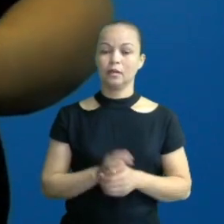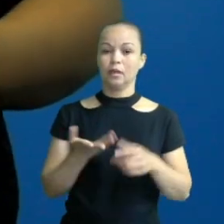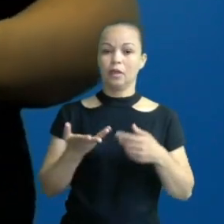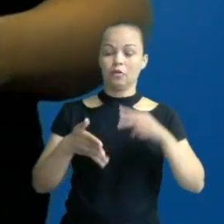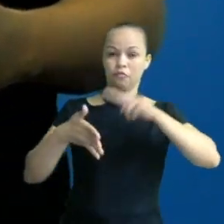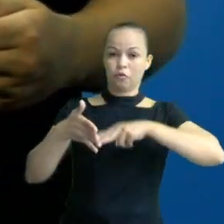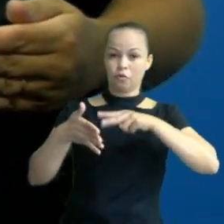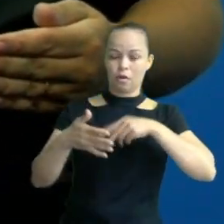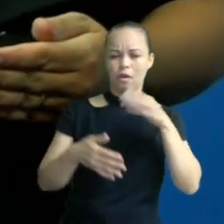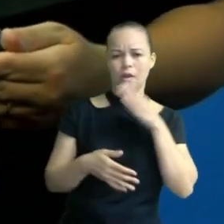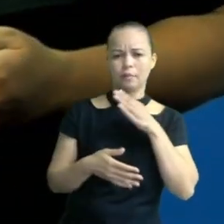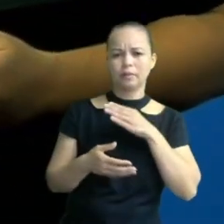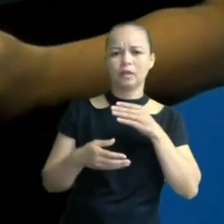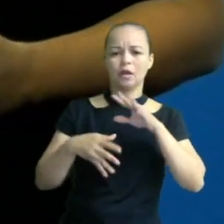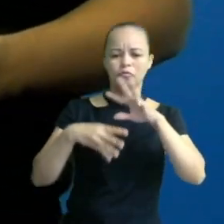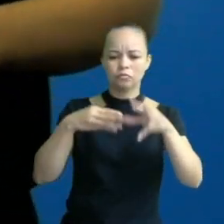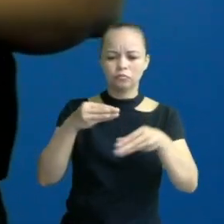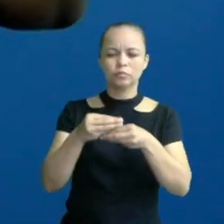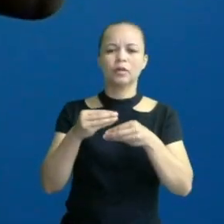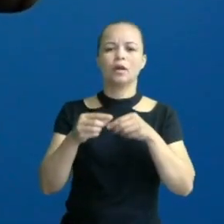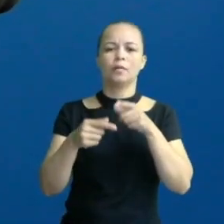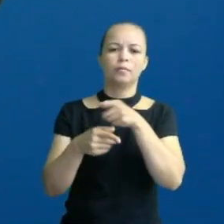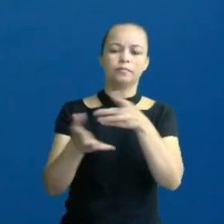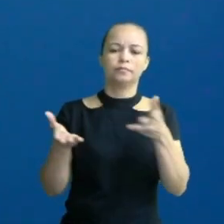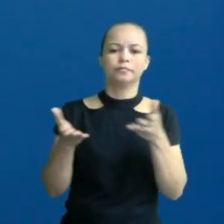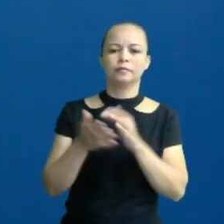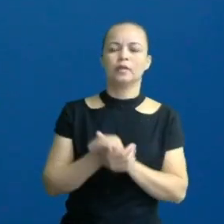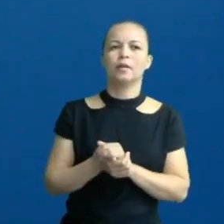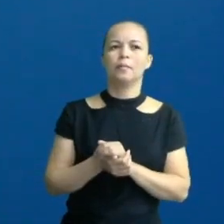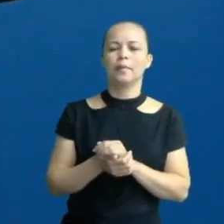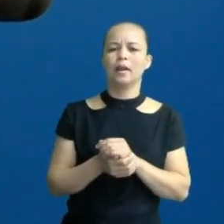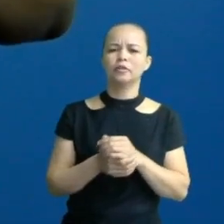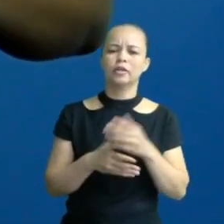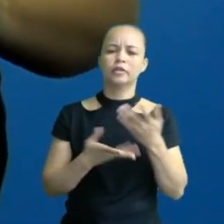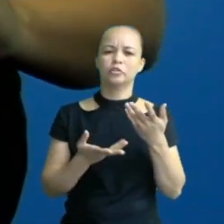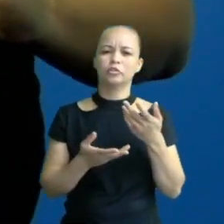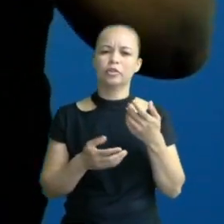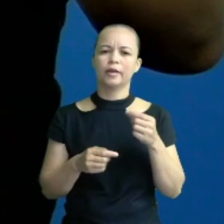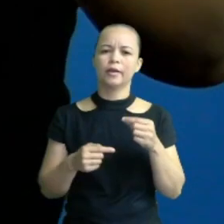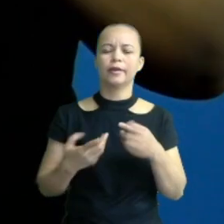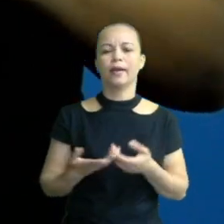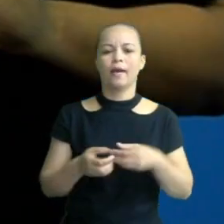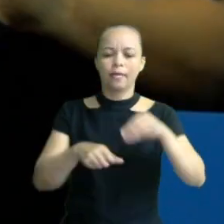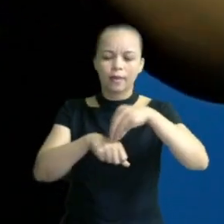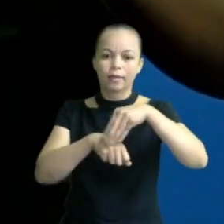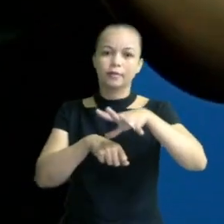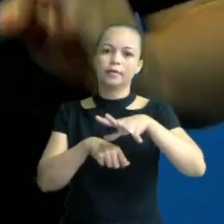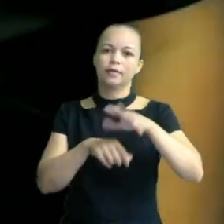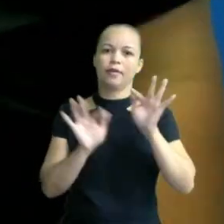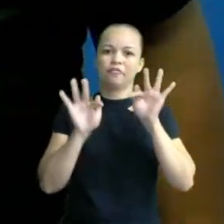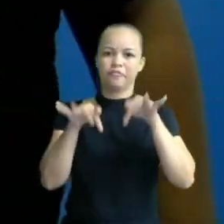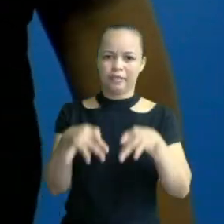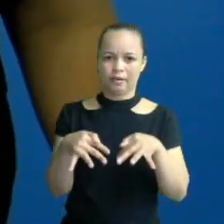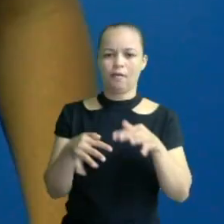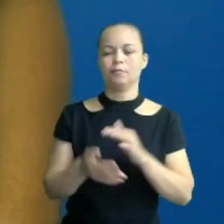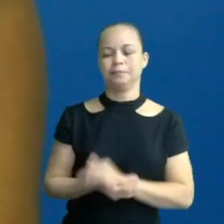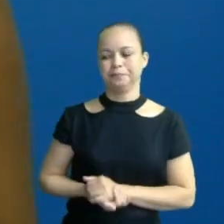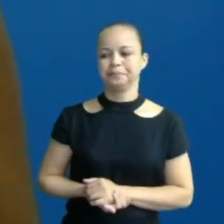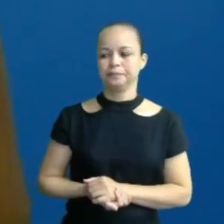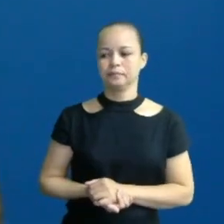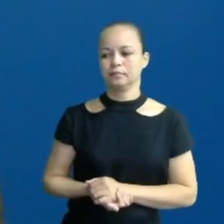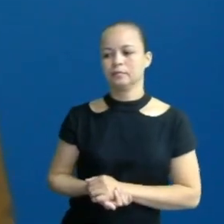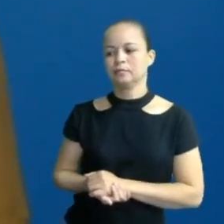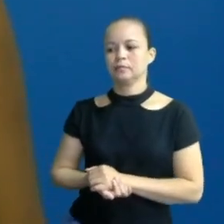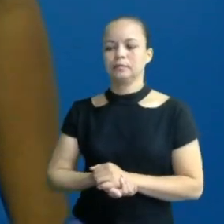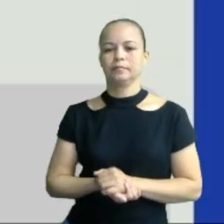Eu vou ler rapidinho e vou exemplificar para vocês, para a gente chegar naquela dica final, aquela dica de ouro, aquele macete. Vamos lá?